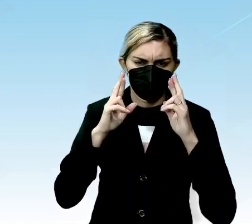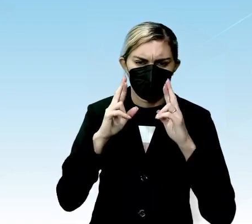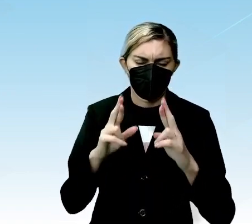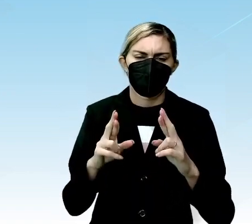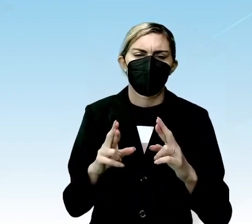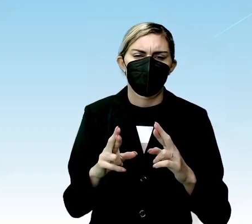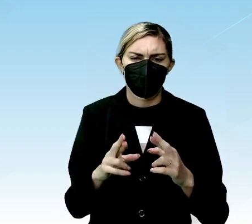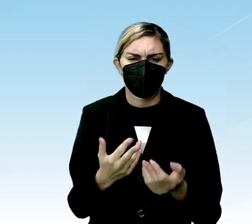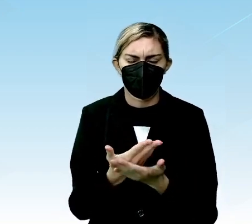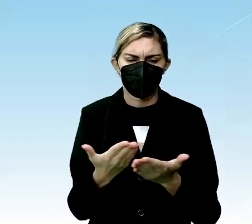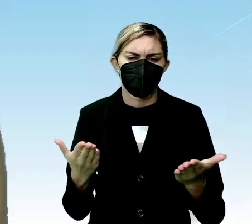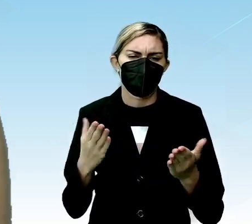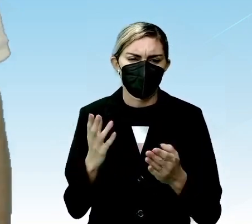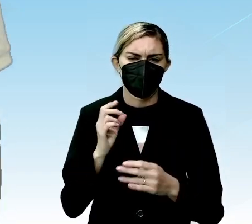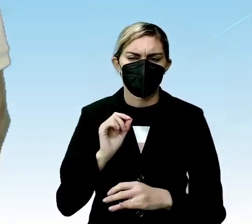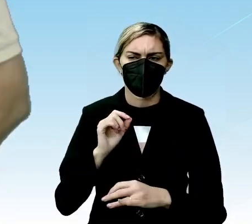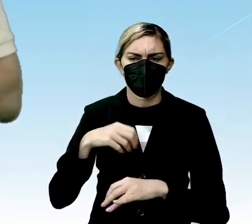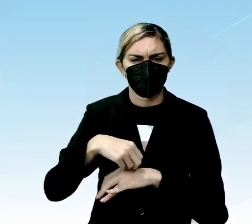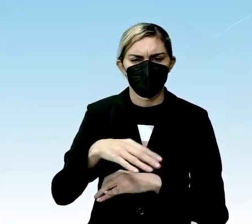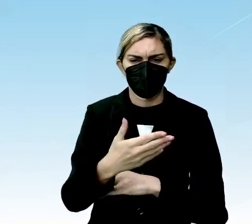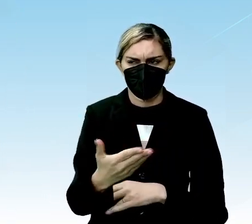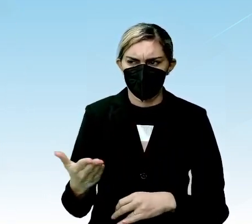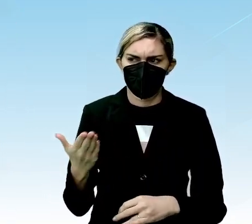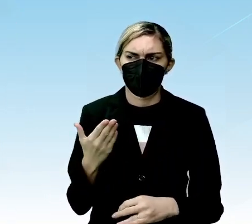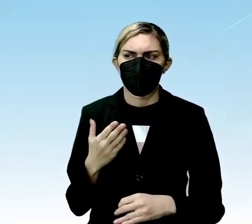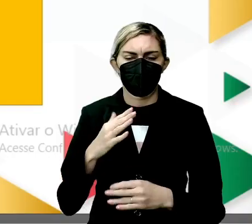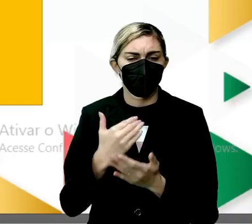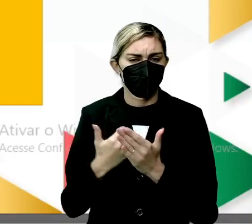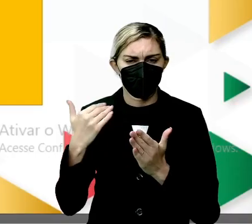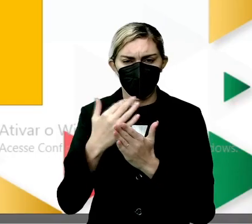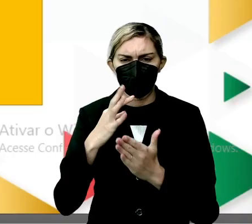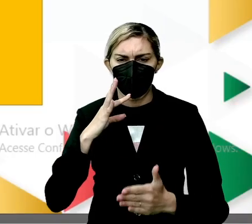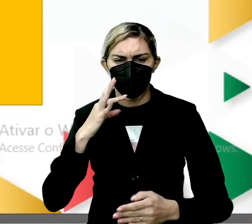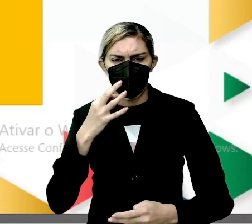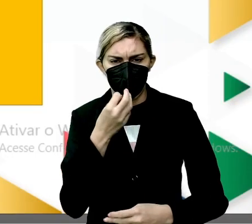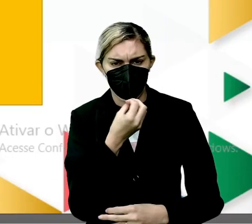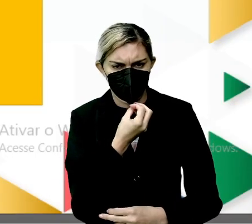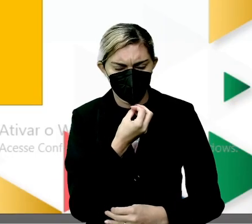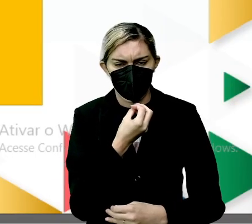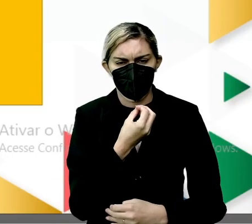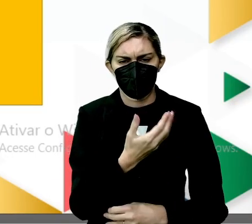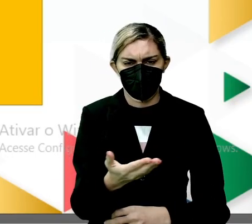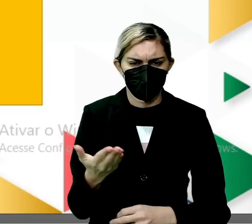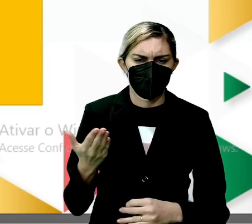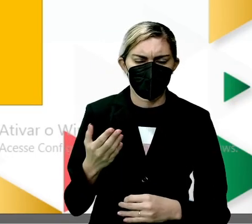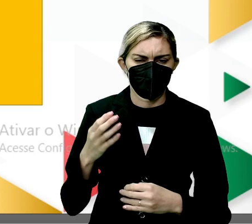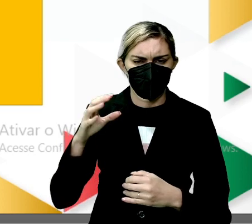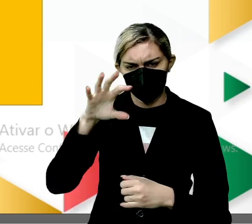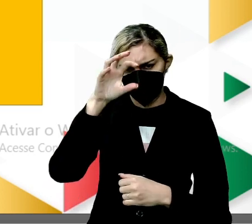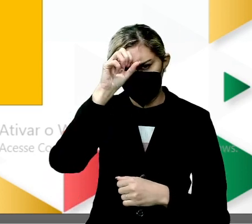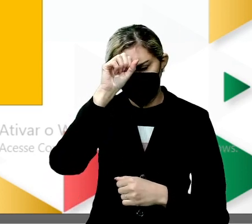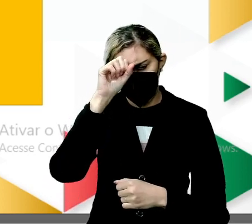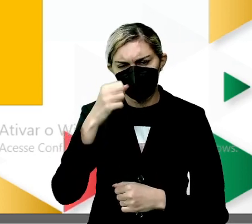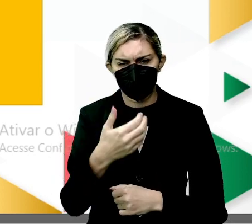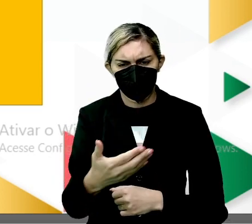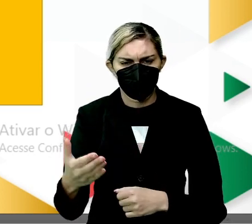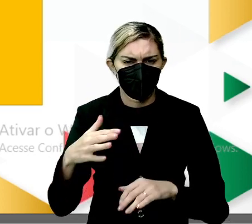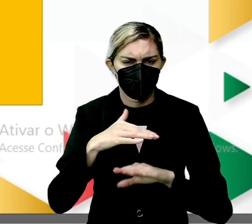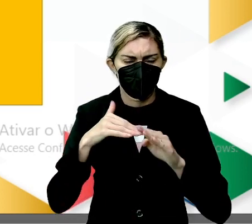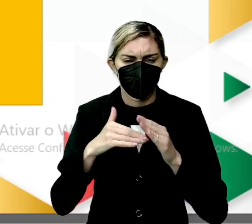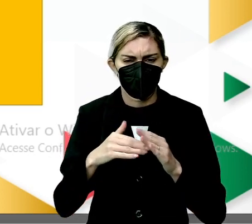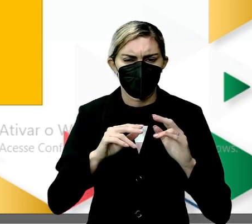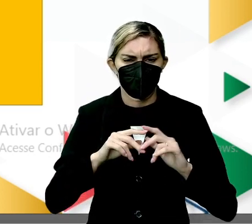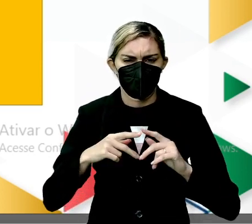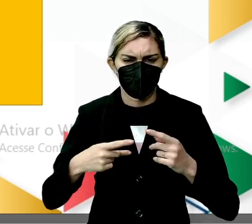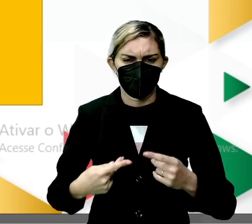respeitados. E aqui eu trago para vocês mais conhecimentos sobre a doutrina. Para o Espiritismo, todos os seres